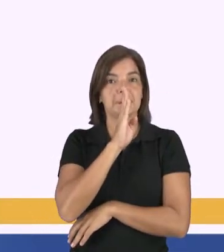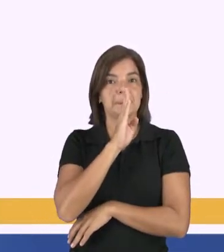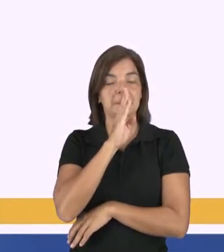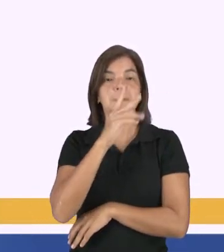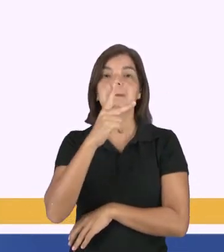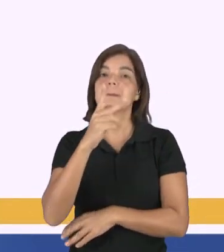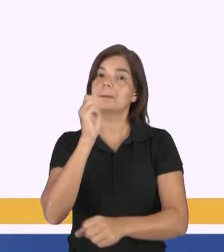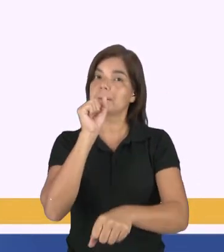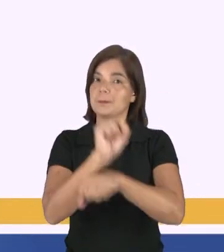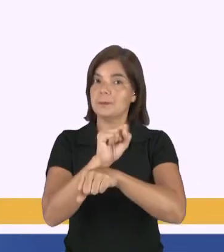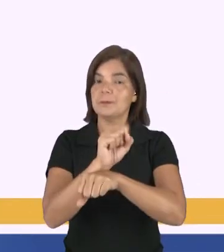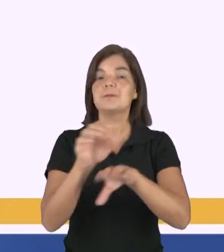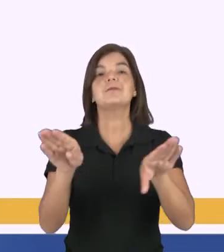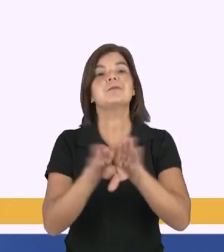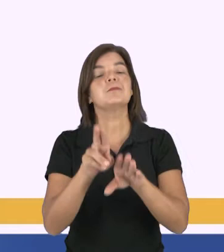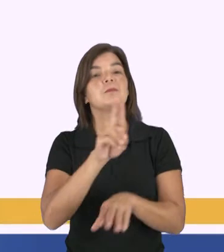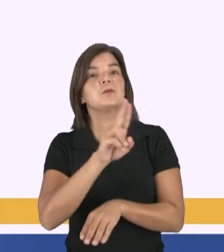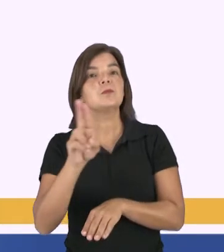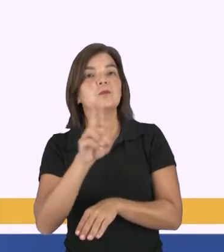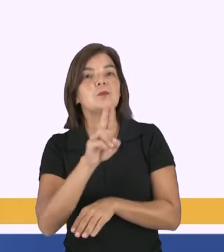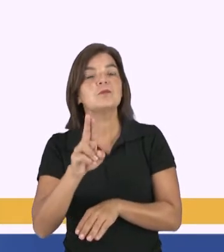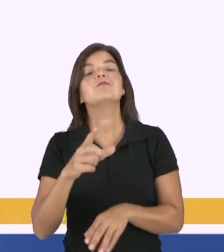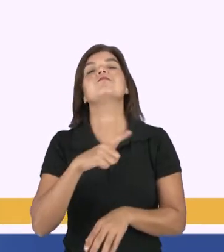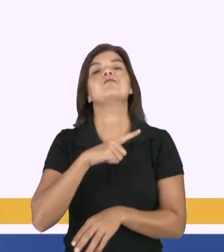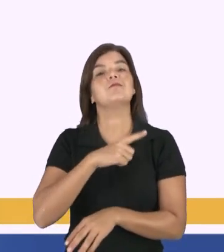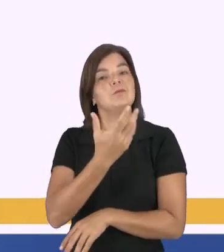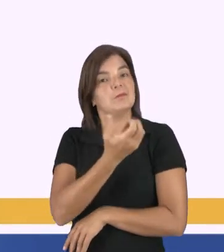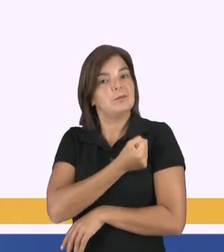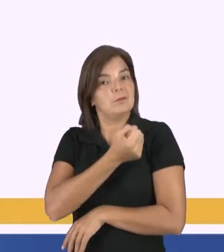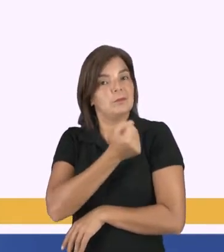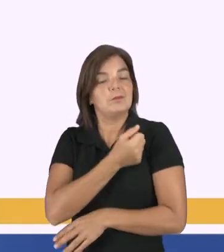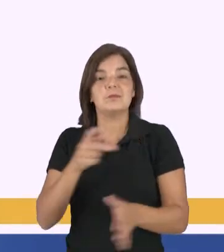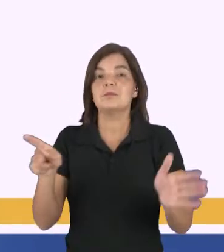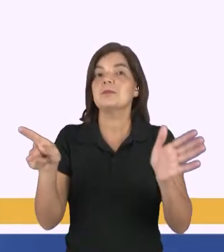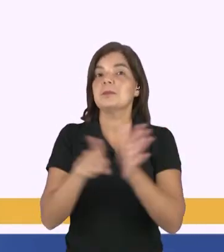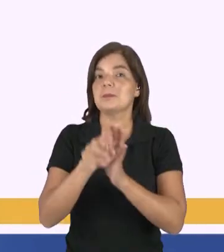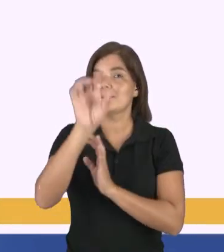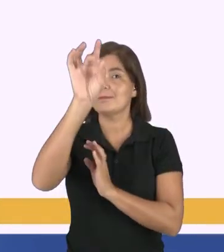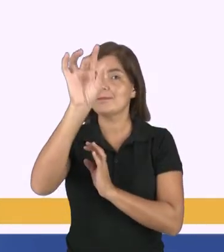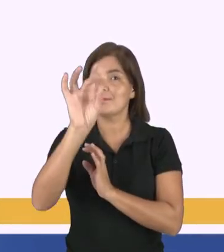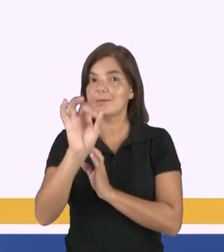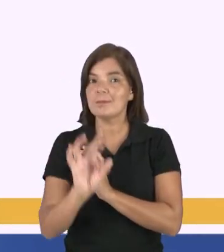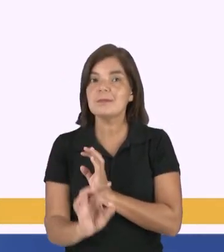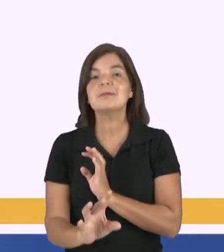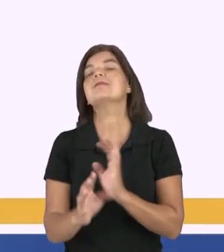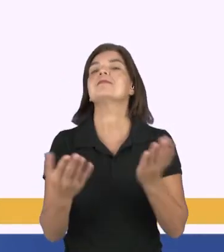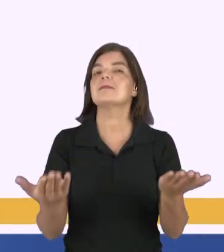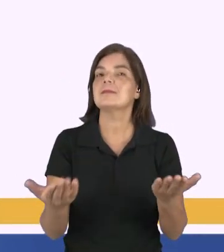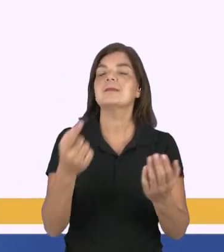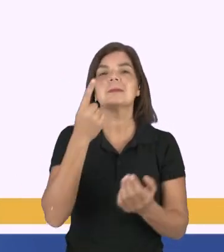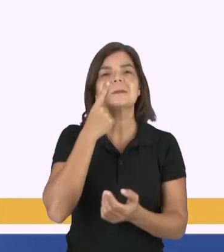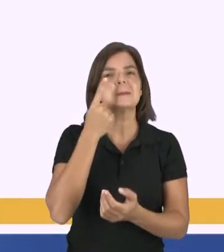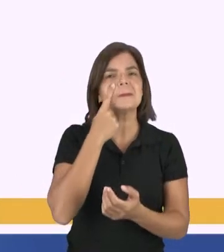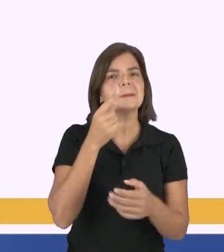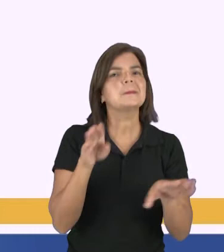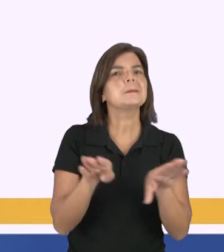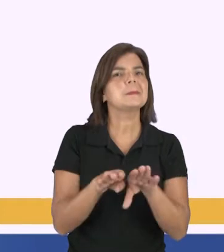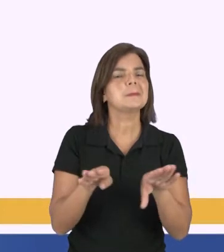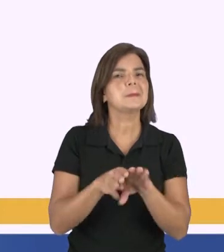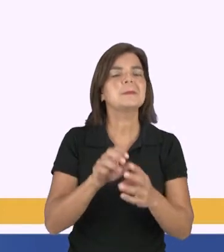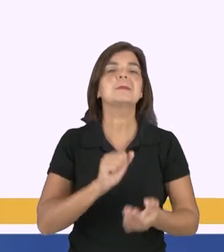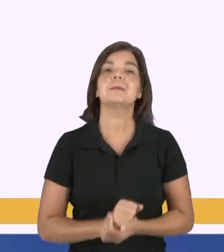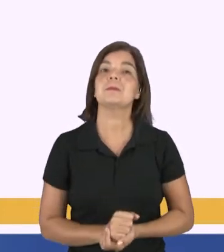chamado de pausas recebem o nome e tem um número específico para cada uma delas vamos observar